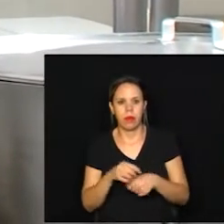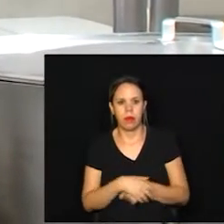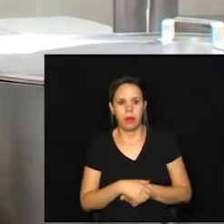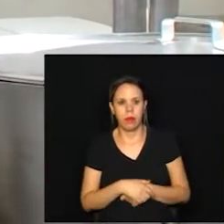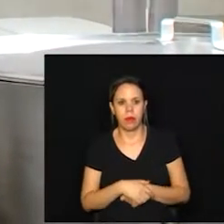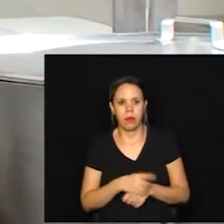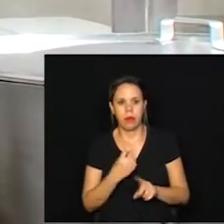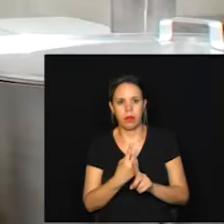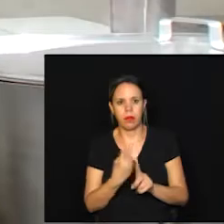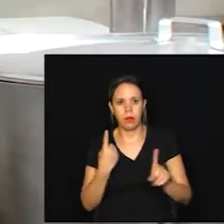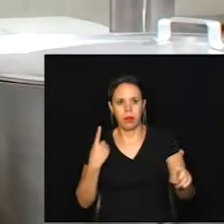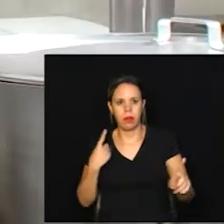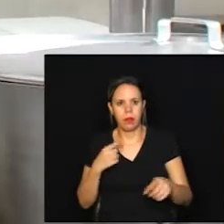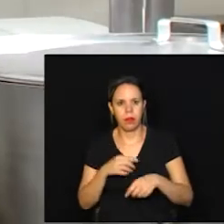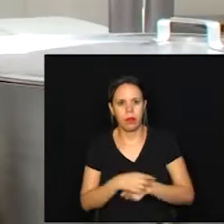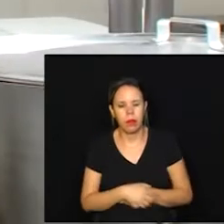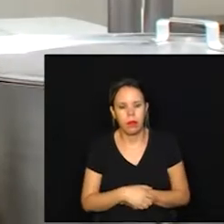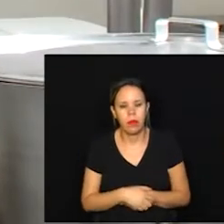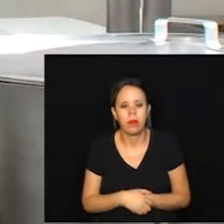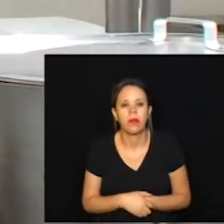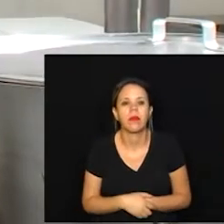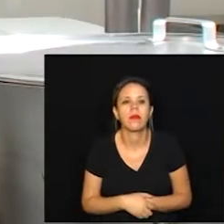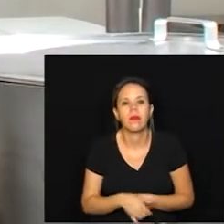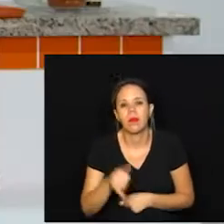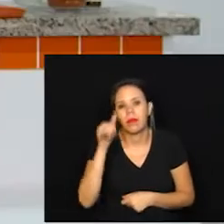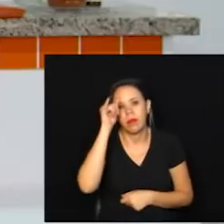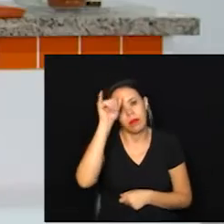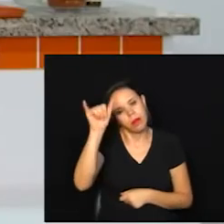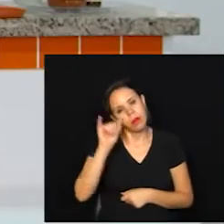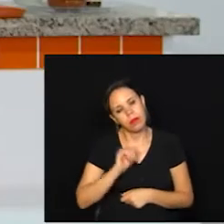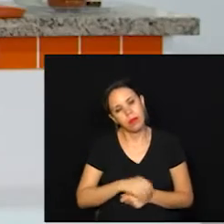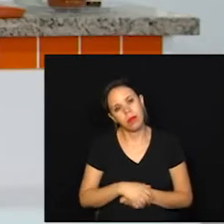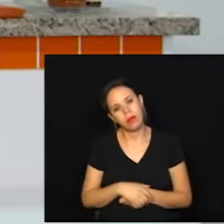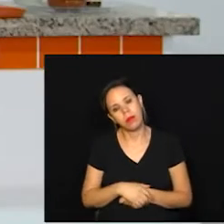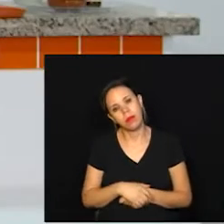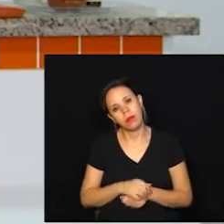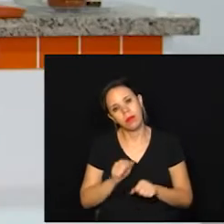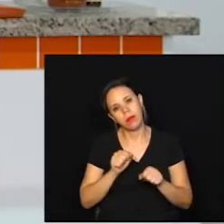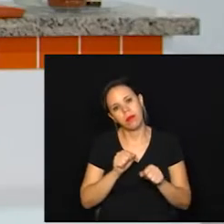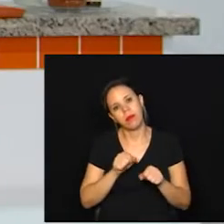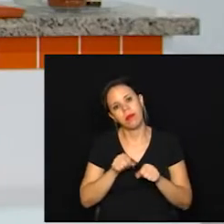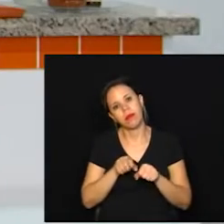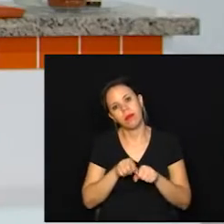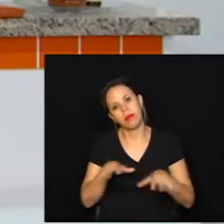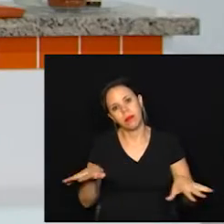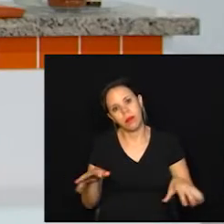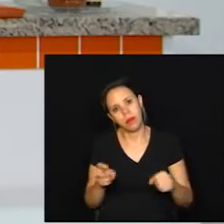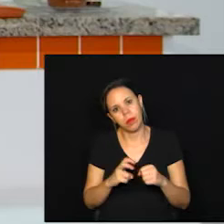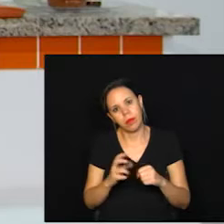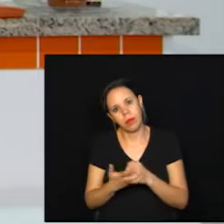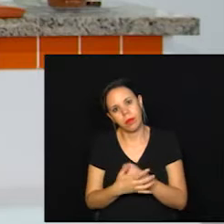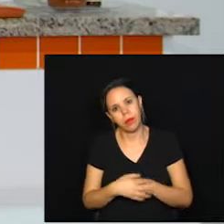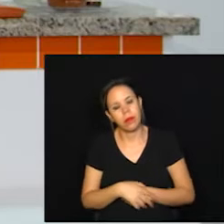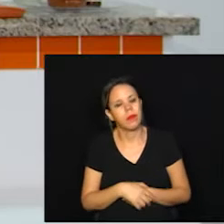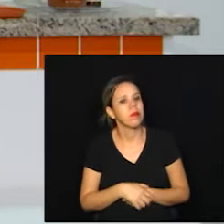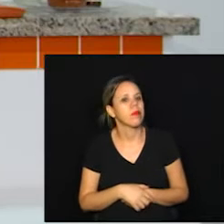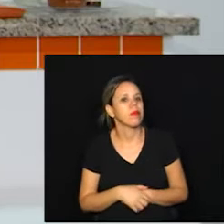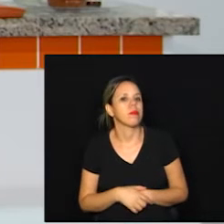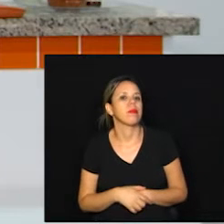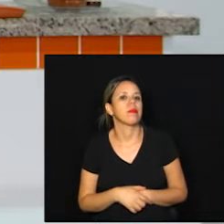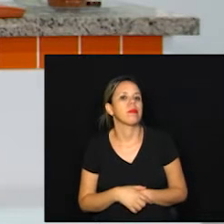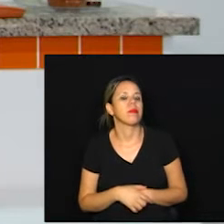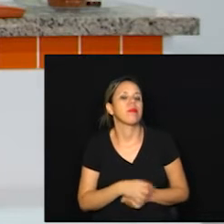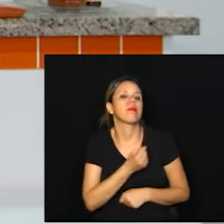o distanciamento, para que evite aí a proliferação do Covid. E